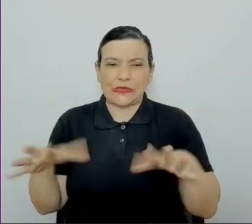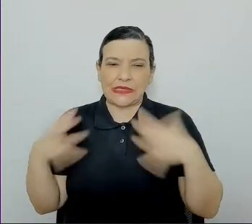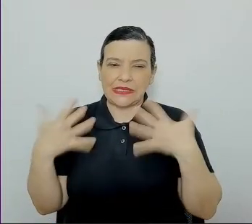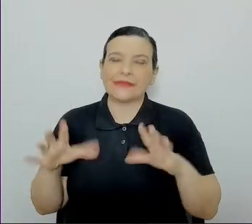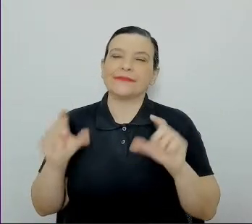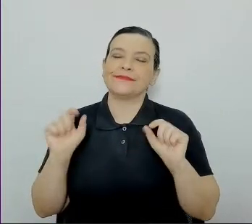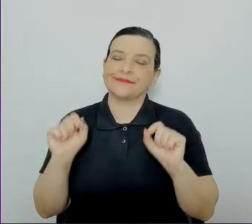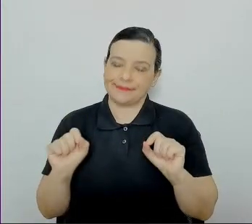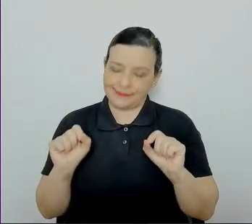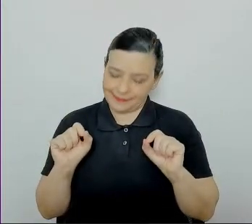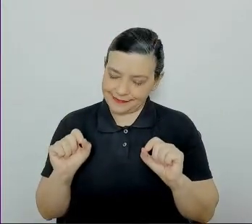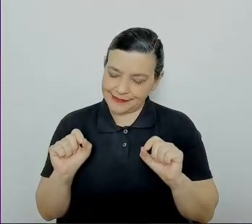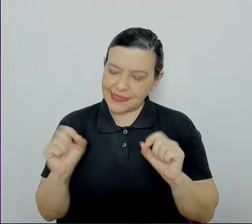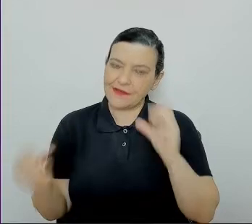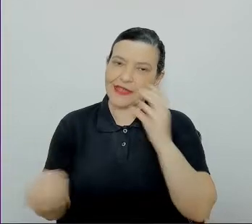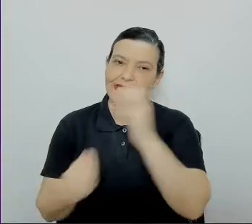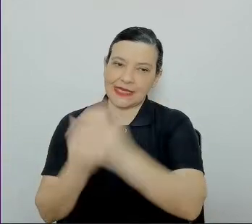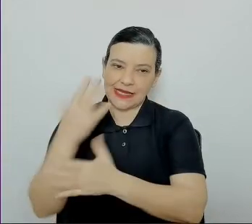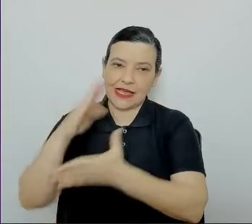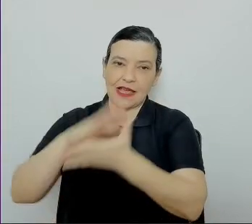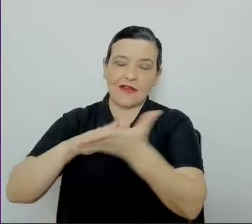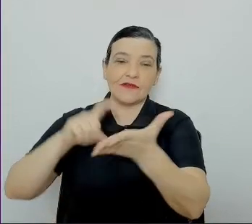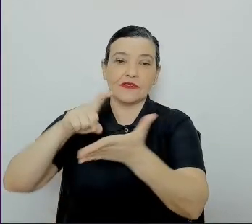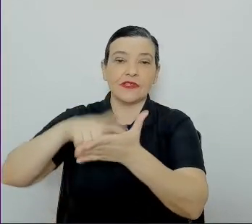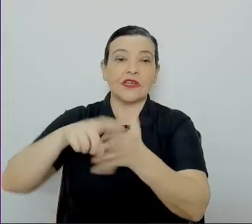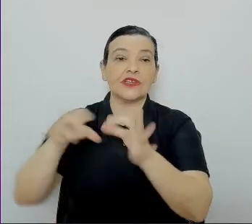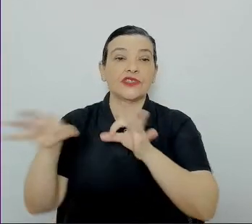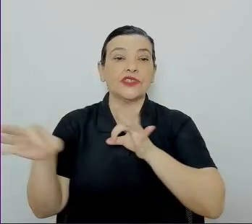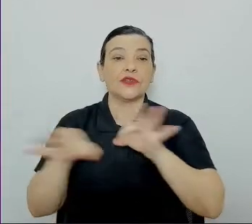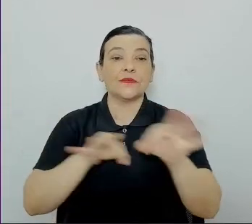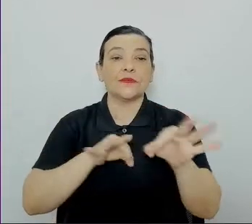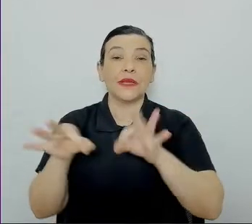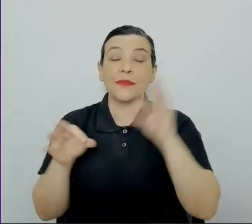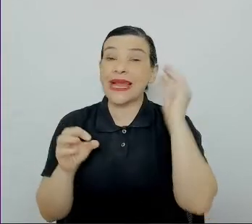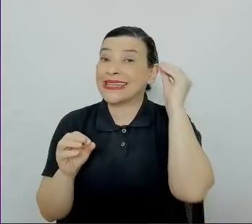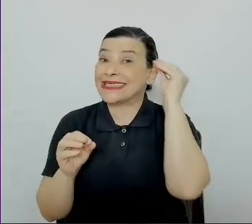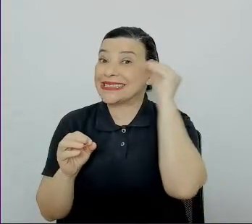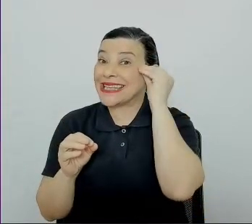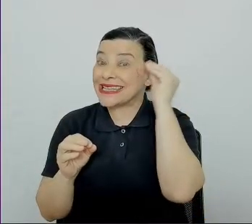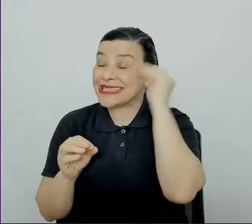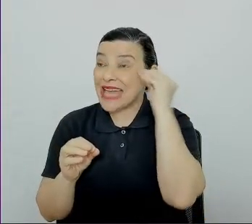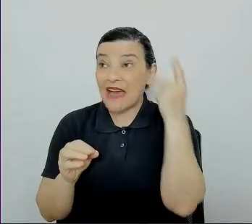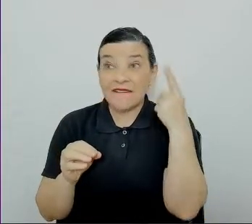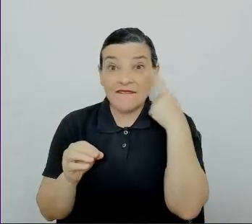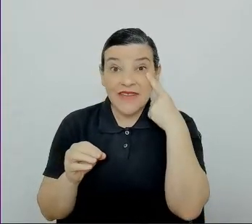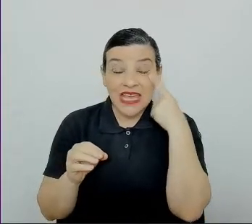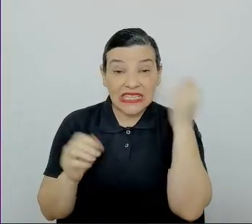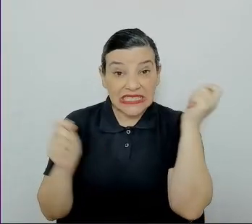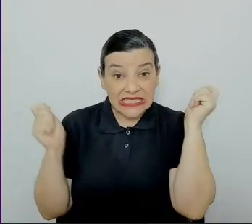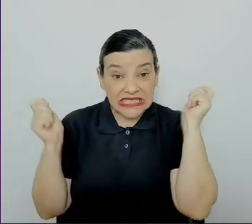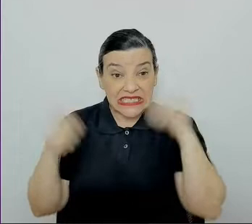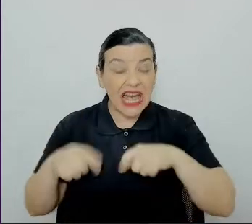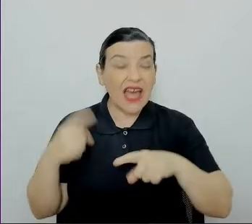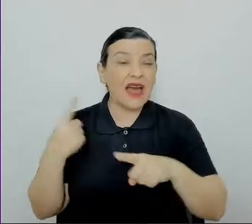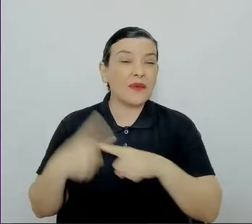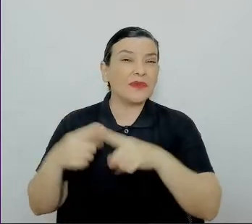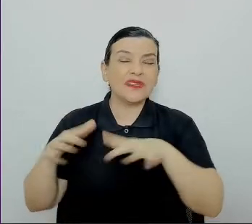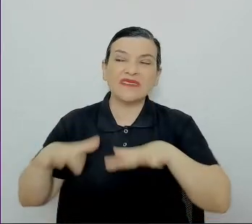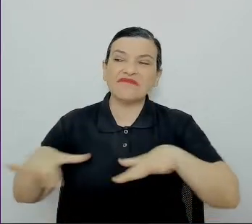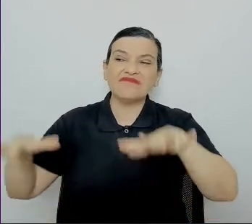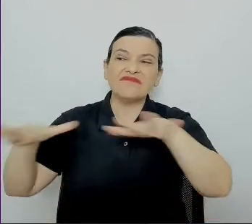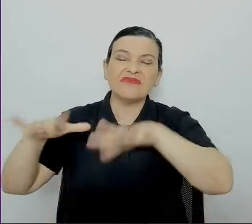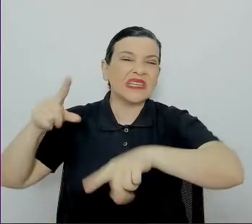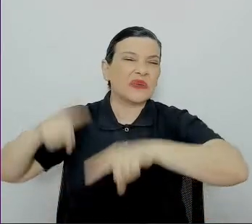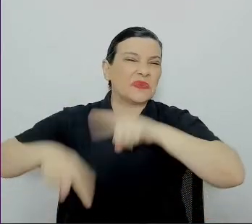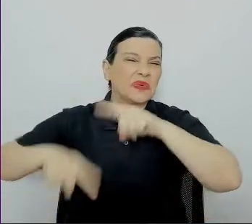fazer. Só que a gente fez de um jeito para testar e ver se fazia sentido, porque para a gente, pelo que a gente via em produto, não